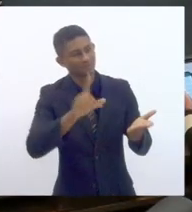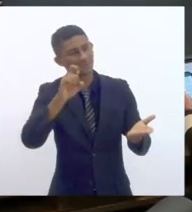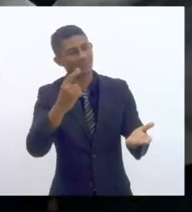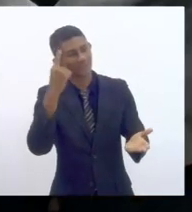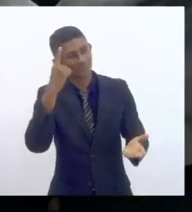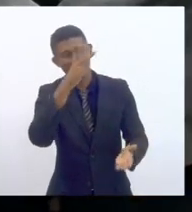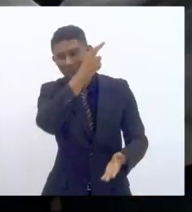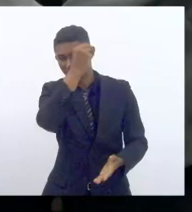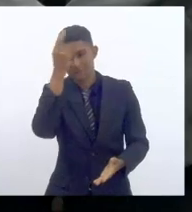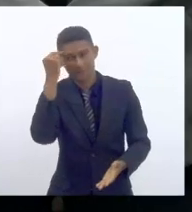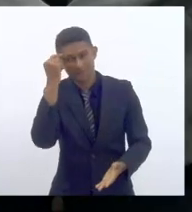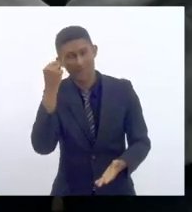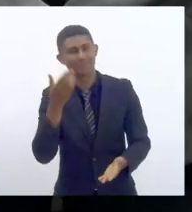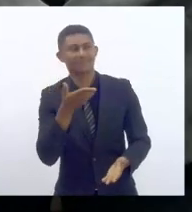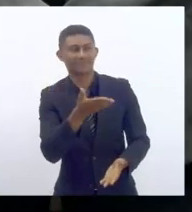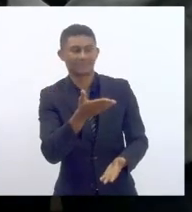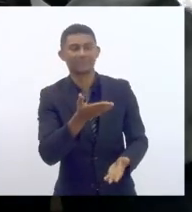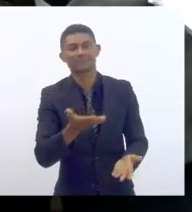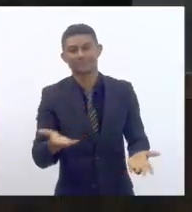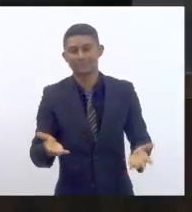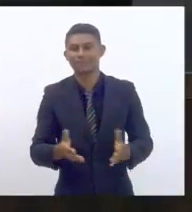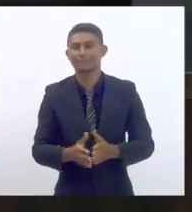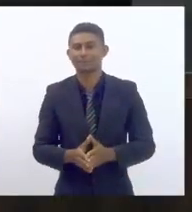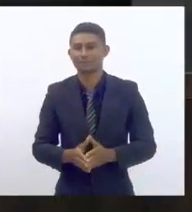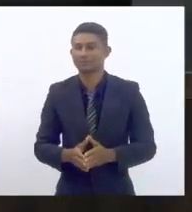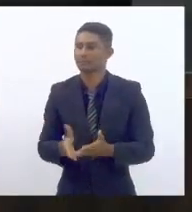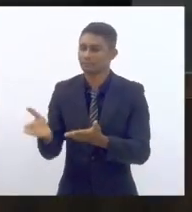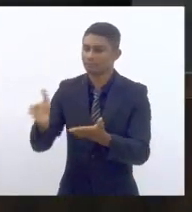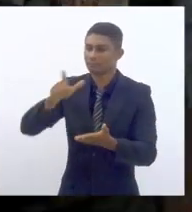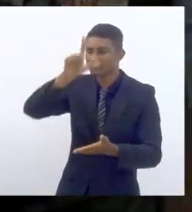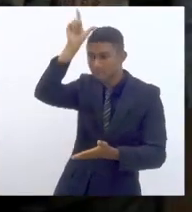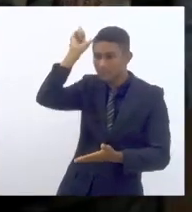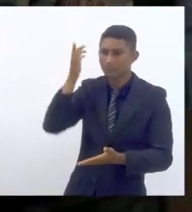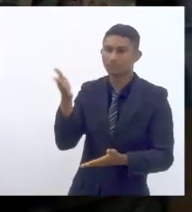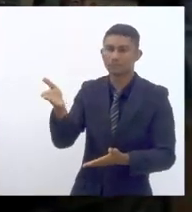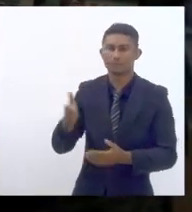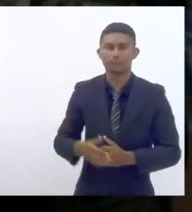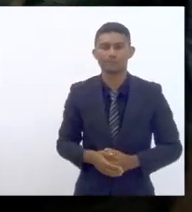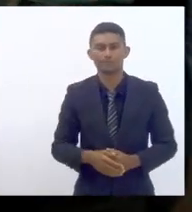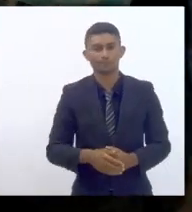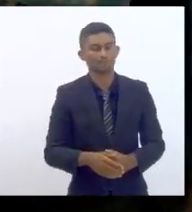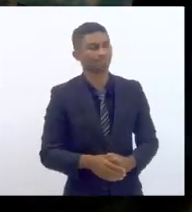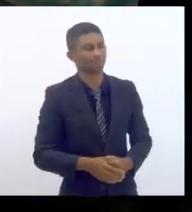e presidente André Ciliano. Deputado Luiz Paulo, para a declaração. Senhor presidente,